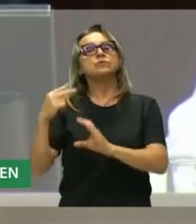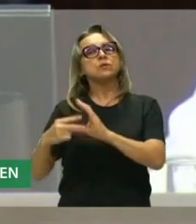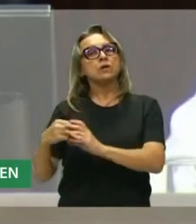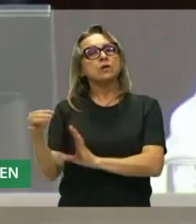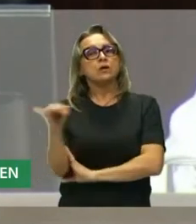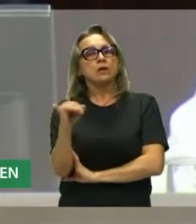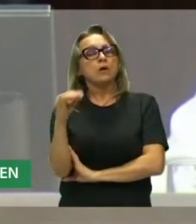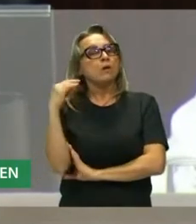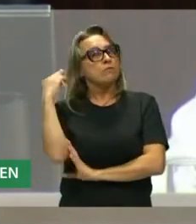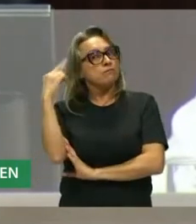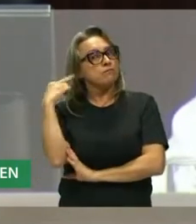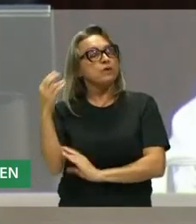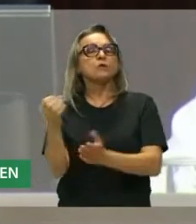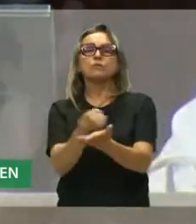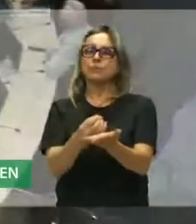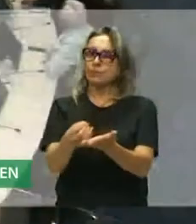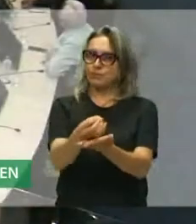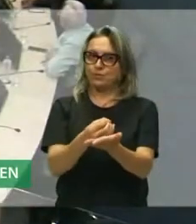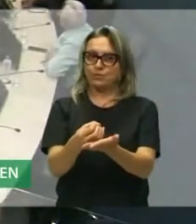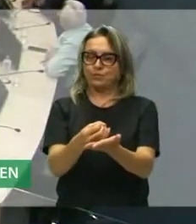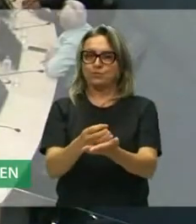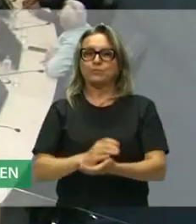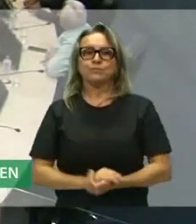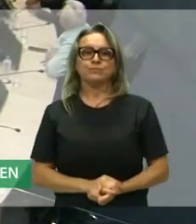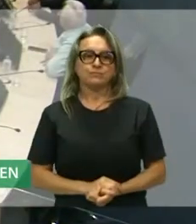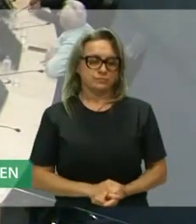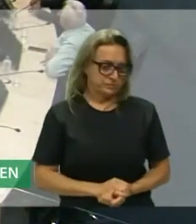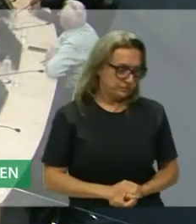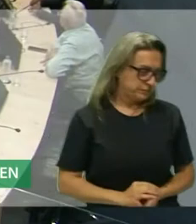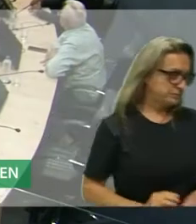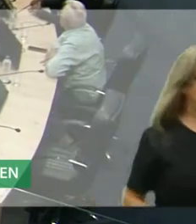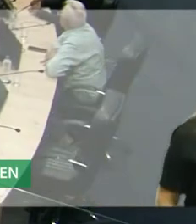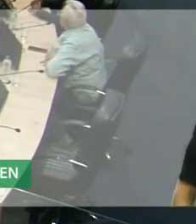vereador Otto Luiz Quintino Júnior.